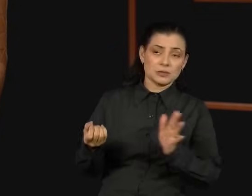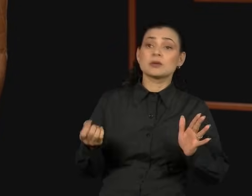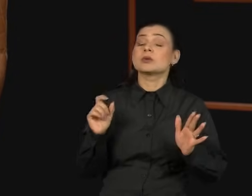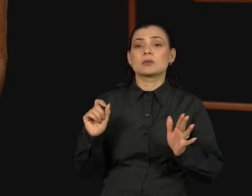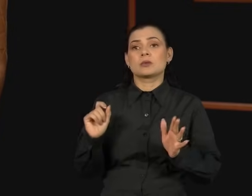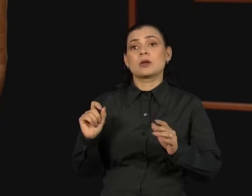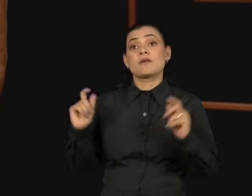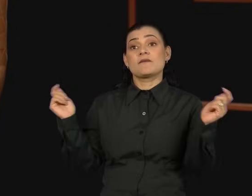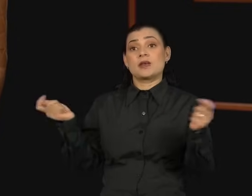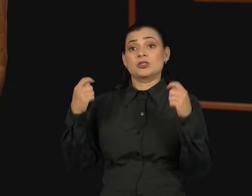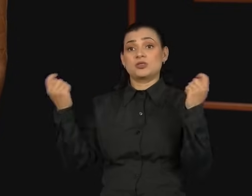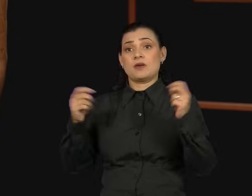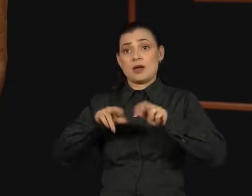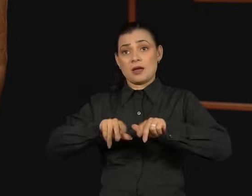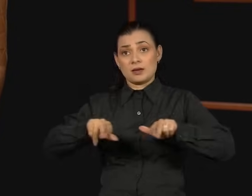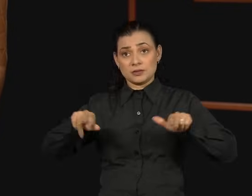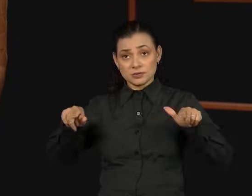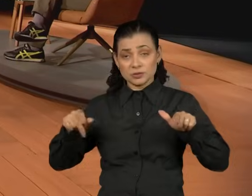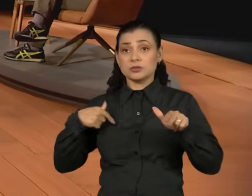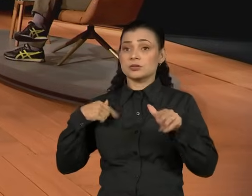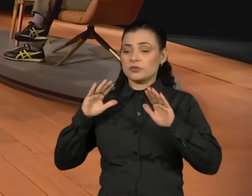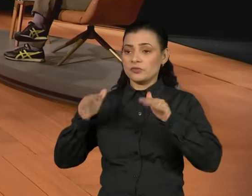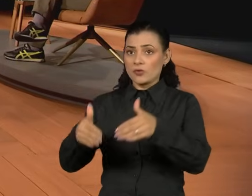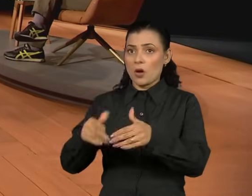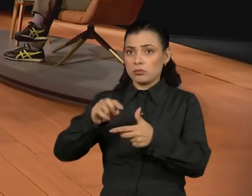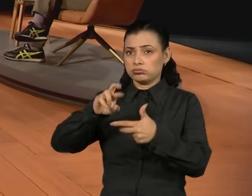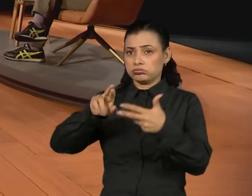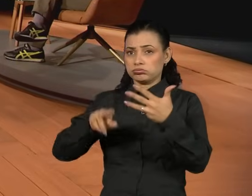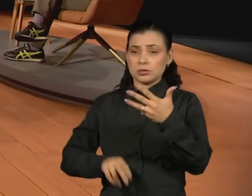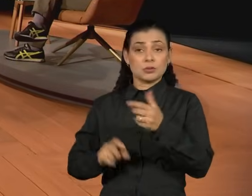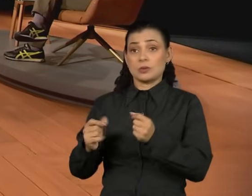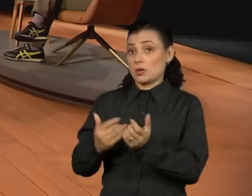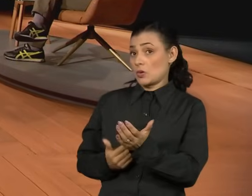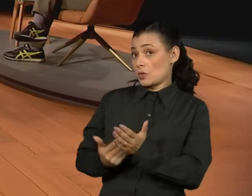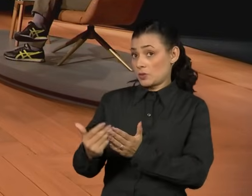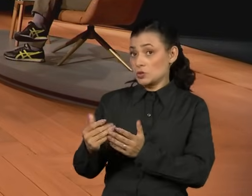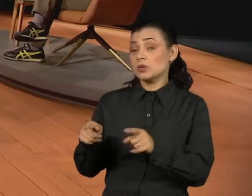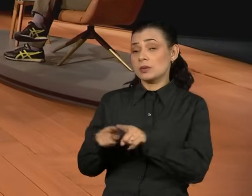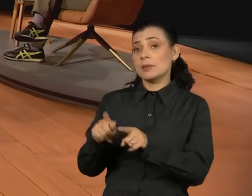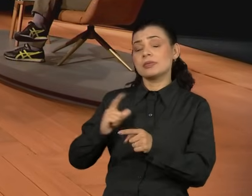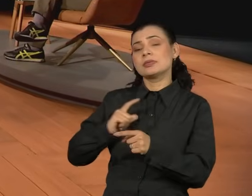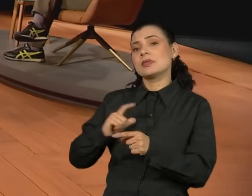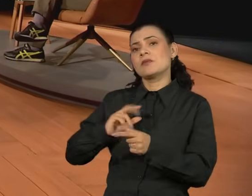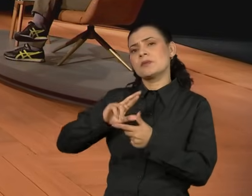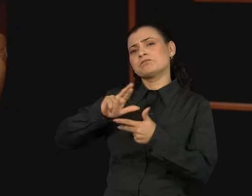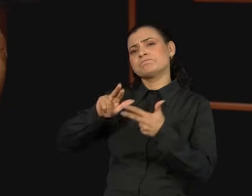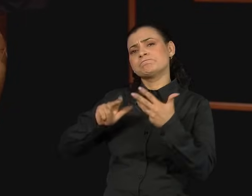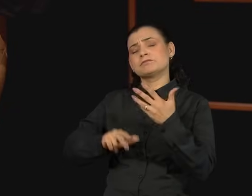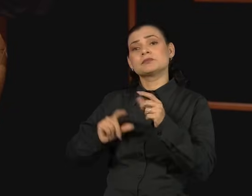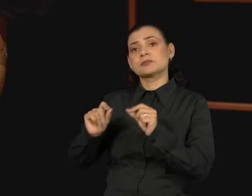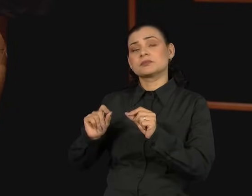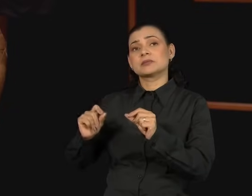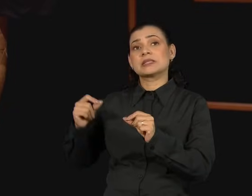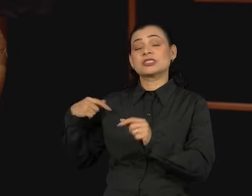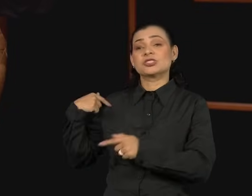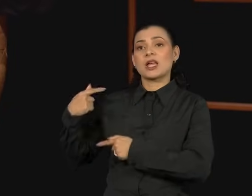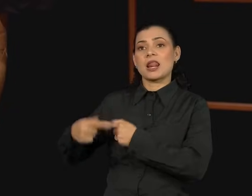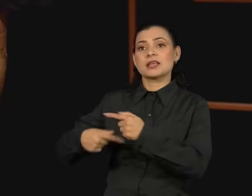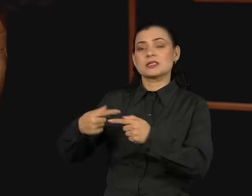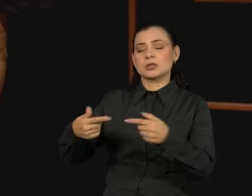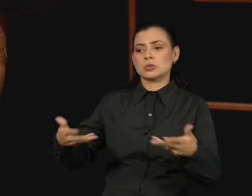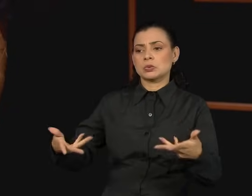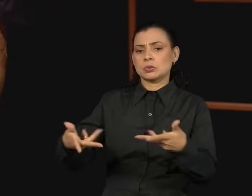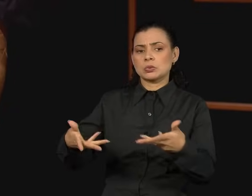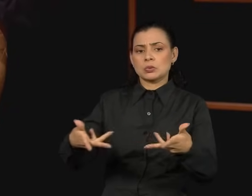próprios festivais da canção de que a gente se referiu, né, surgiu ali toda uma geração esplendorosa, né?